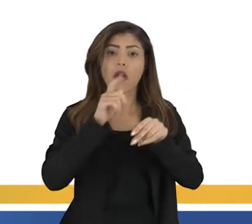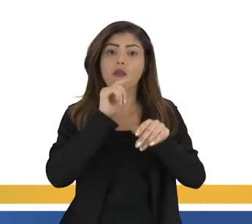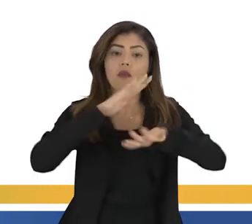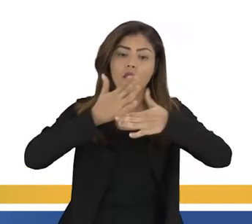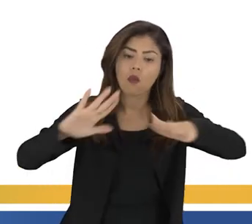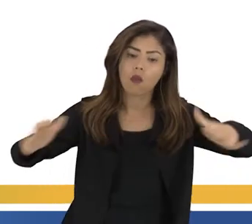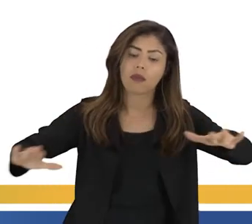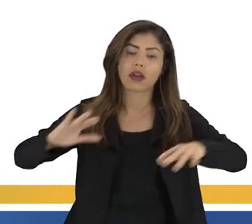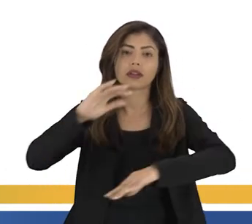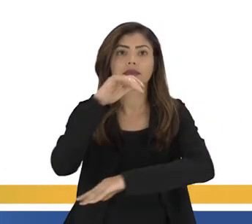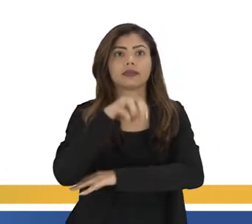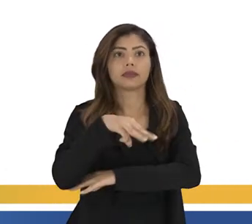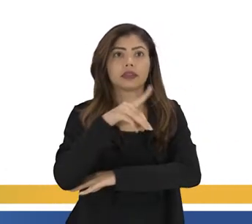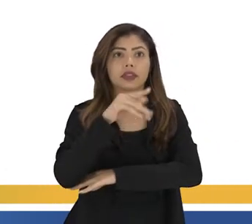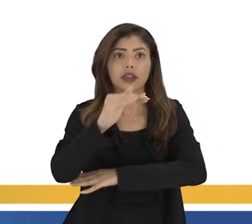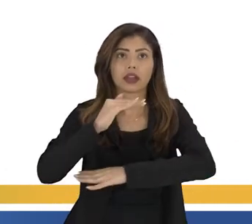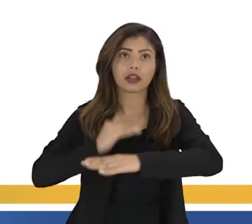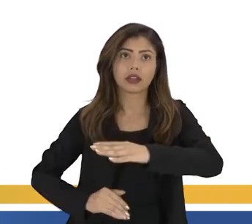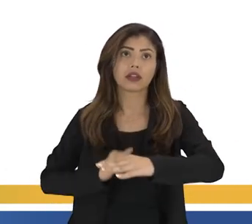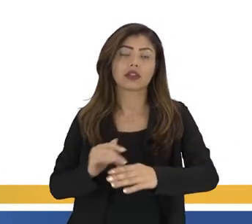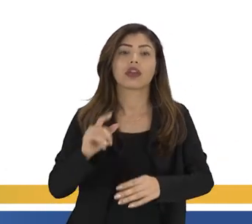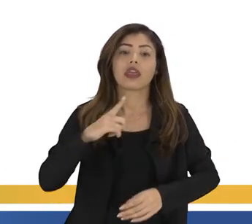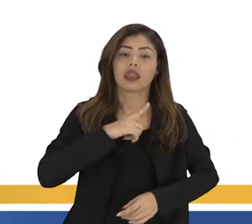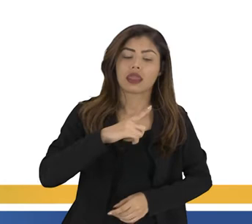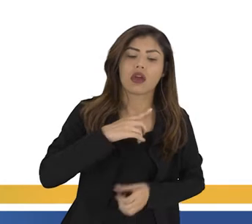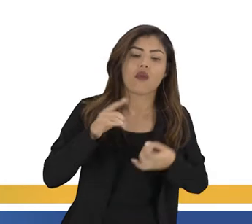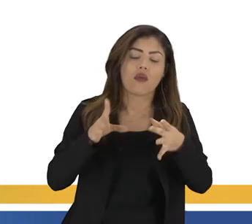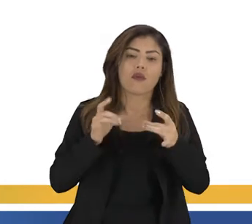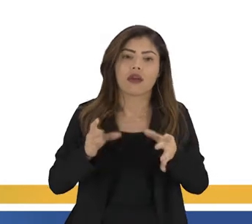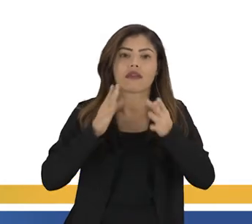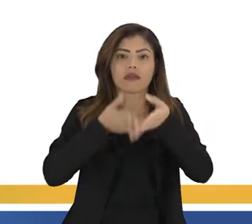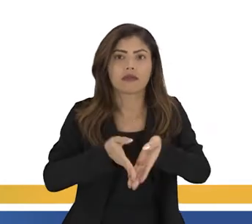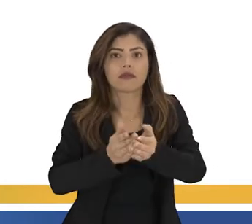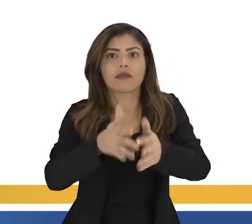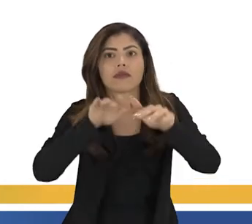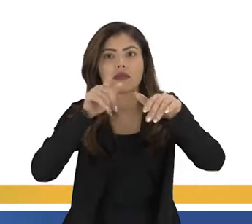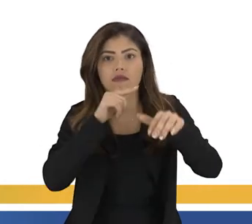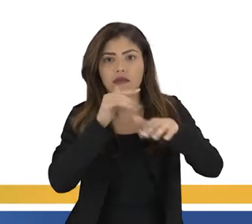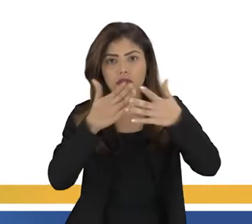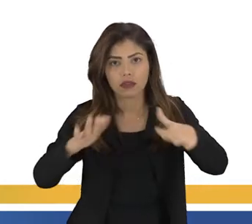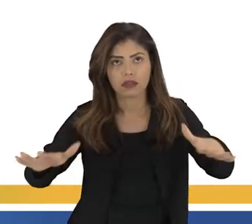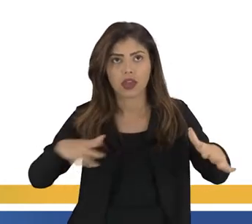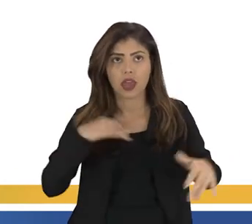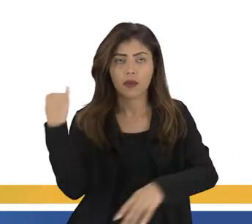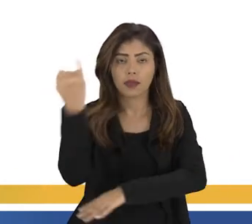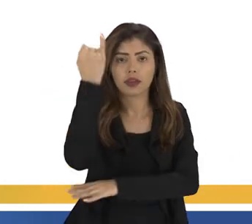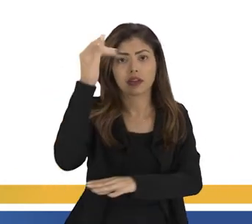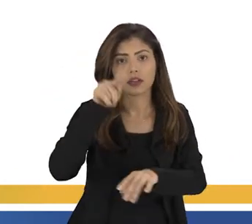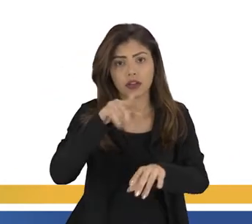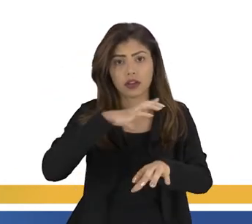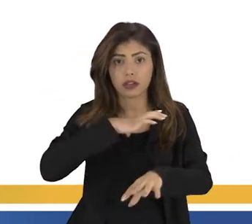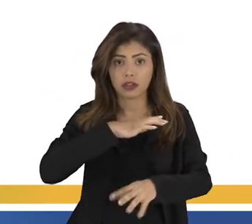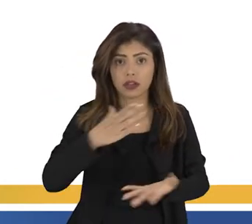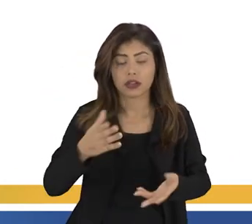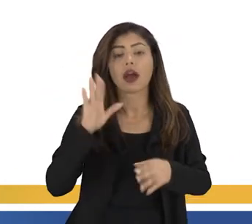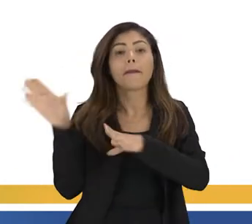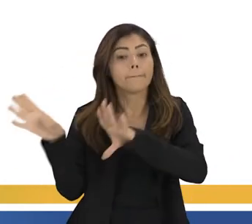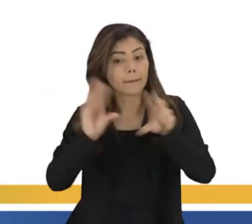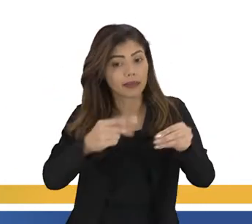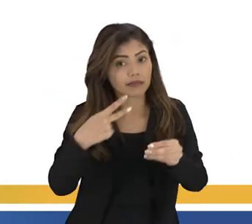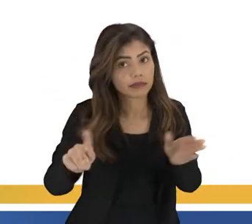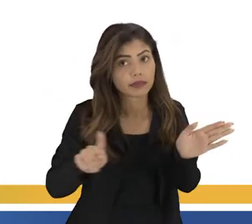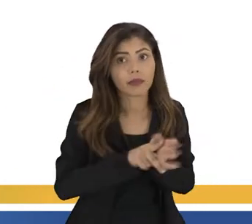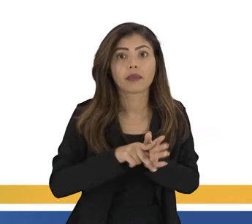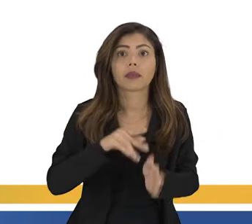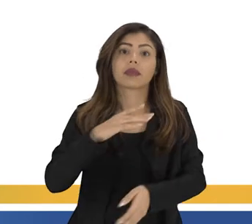mar mediterrâneo né então o comércio marítimo era muito importante nessa cidade para